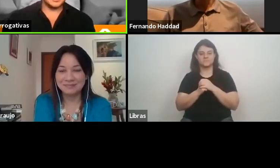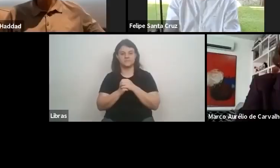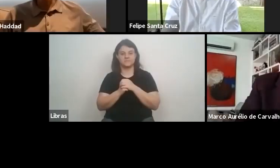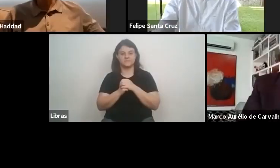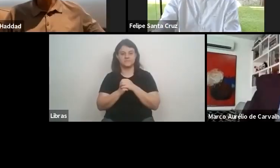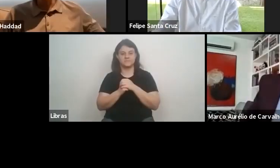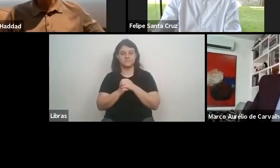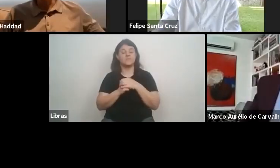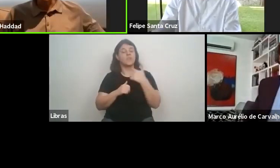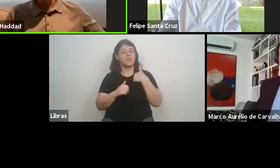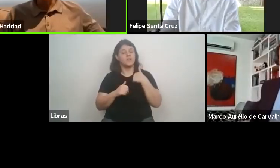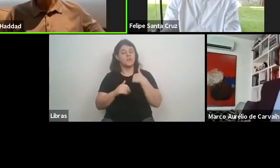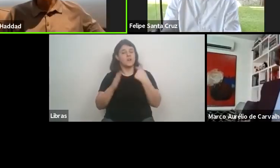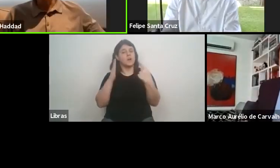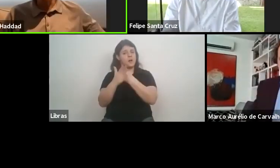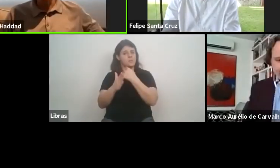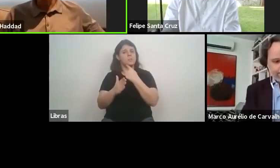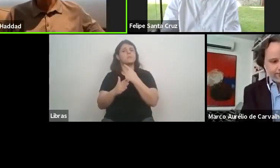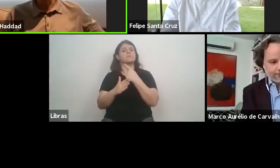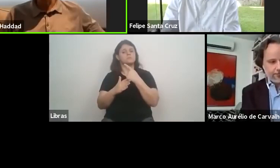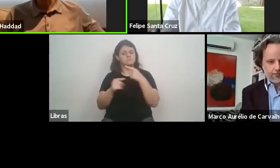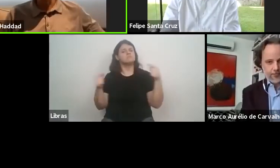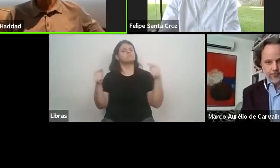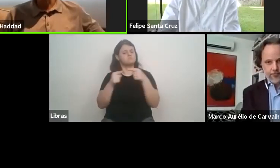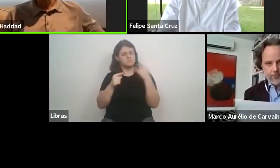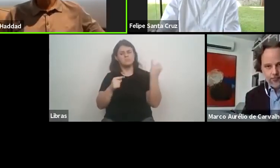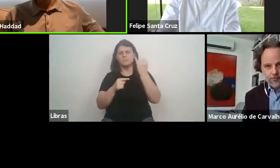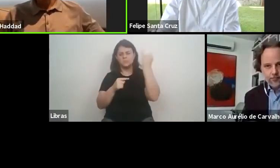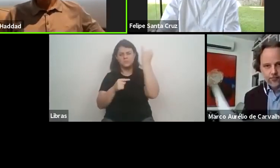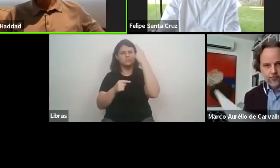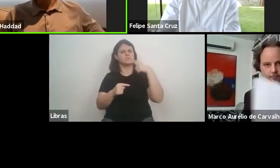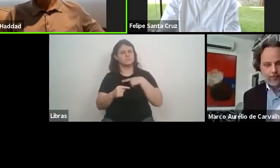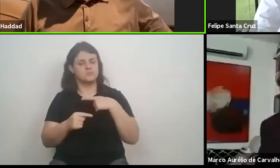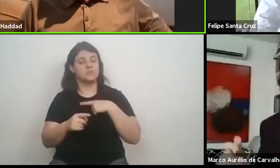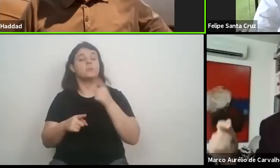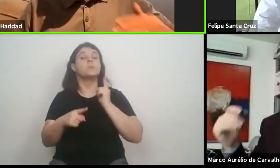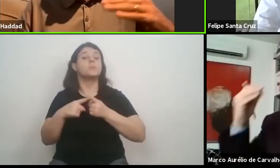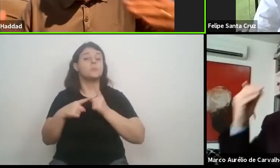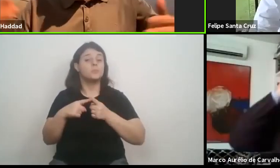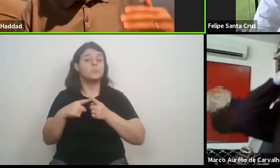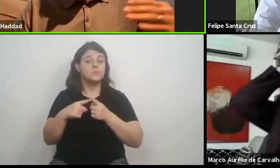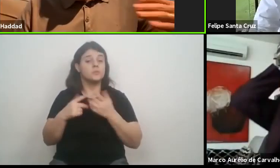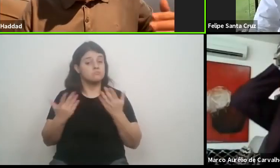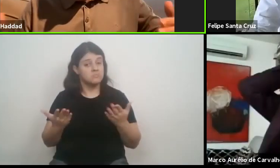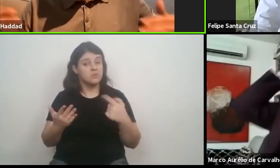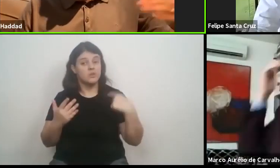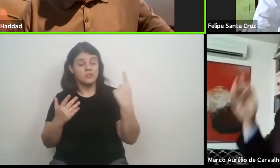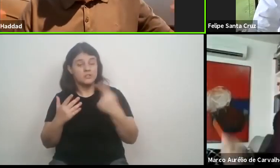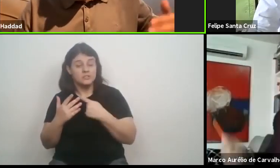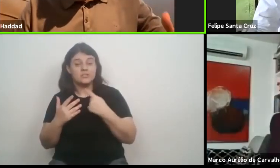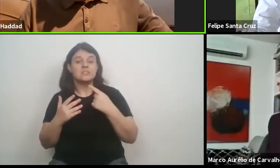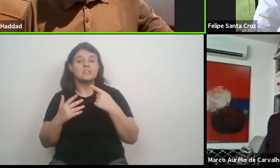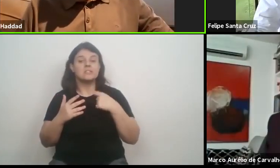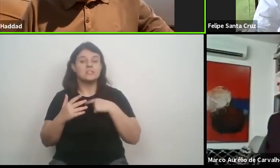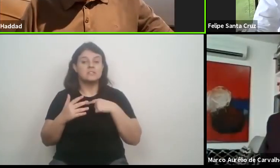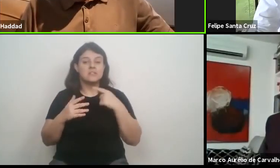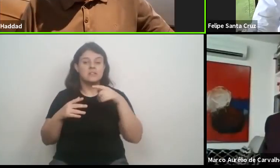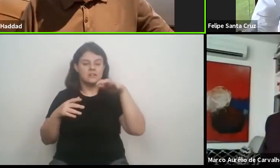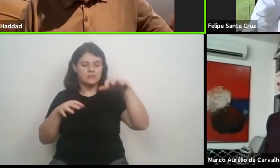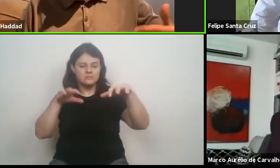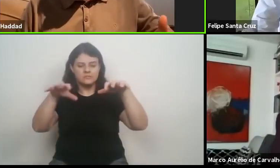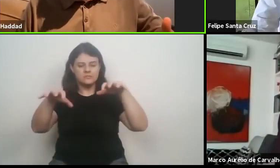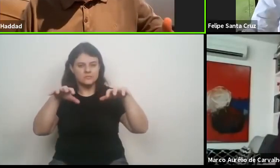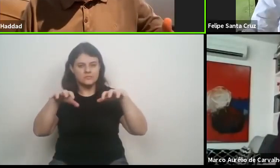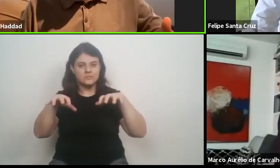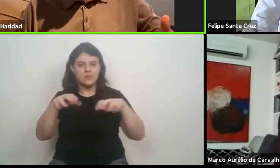Eu considero a pergunta extremamente relevante, né? Porque nós vamos criando instâncias e não